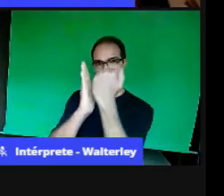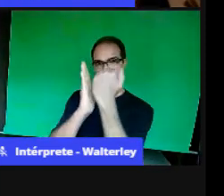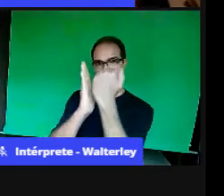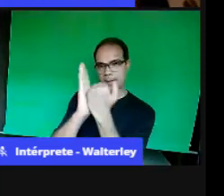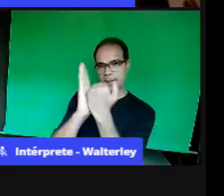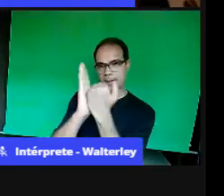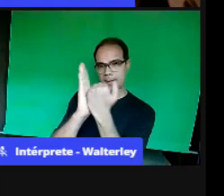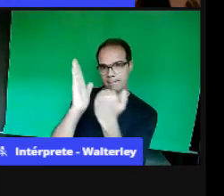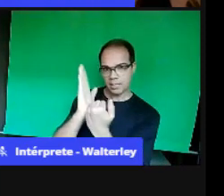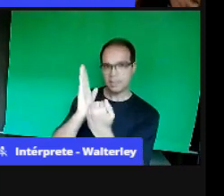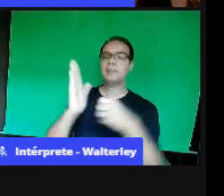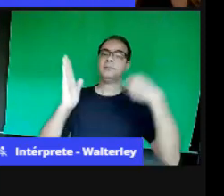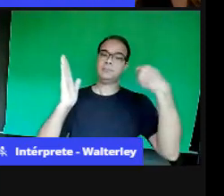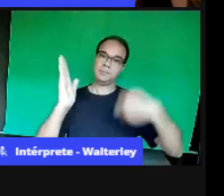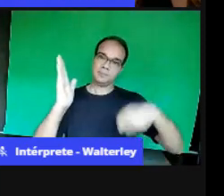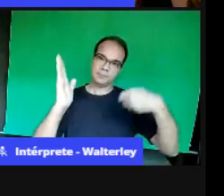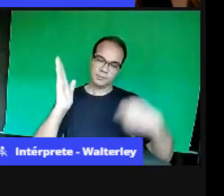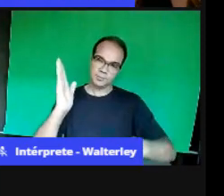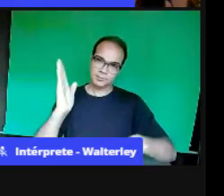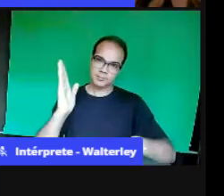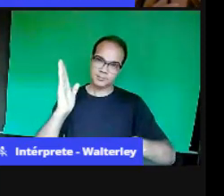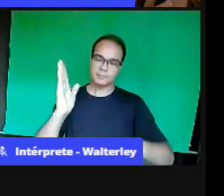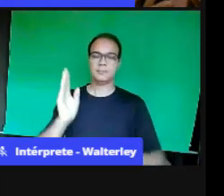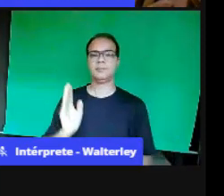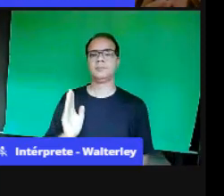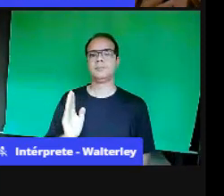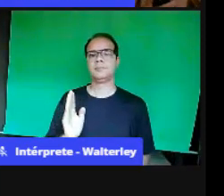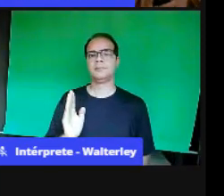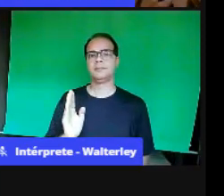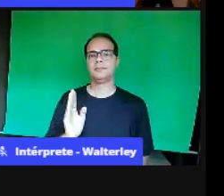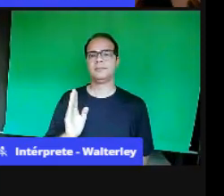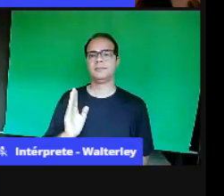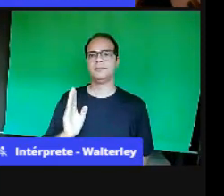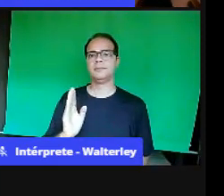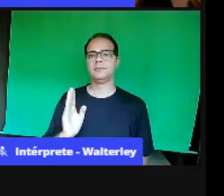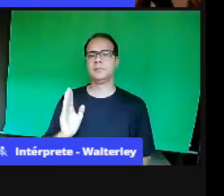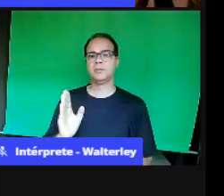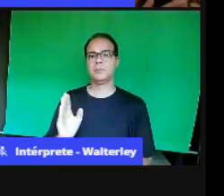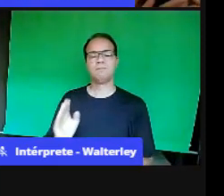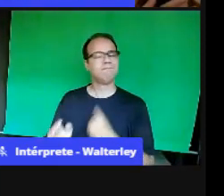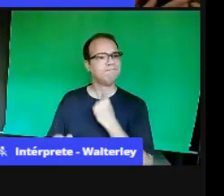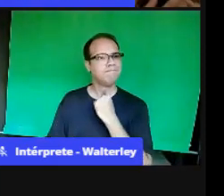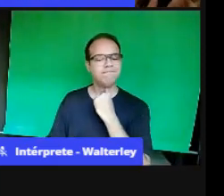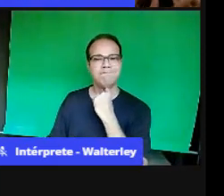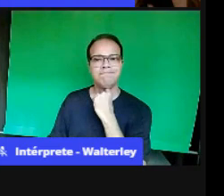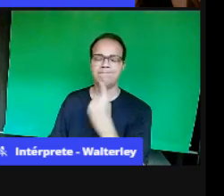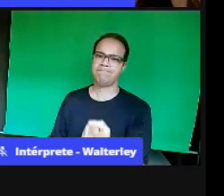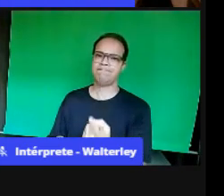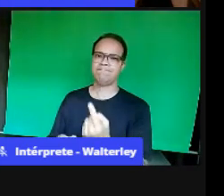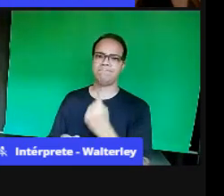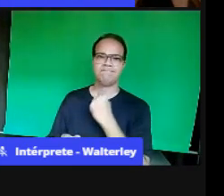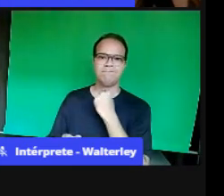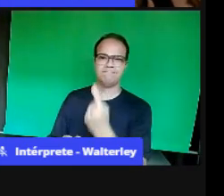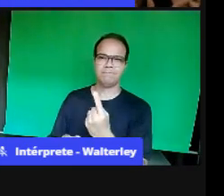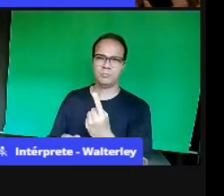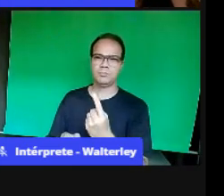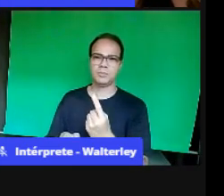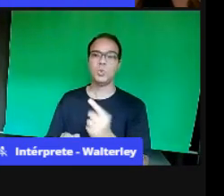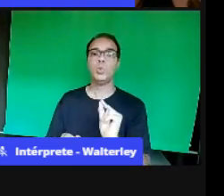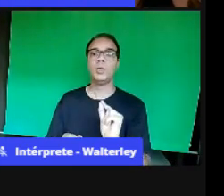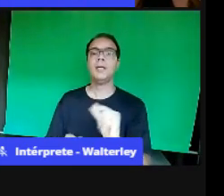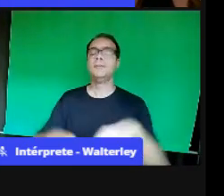e não pode deixar de realizar de uma maneira responsável